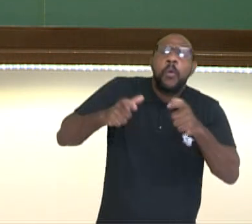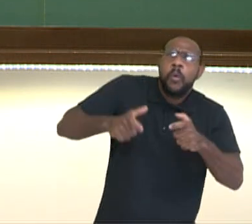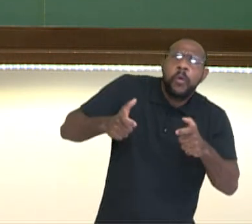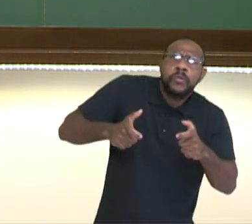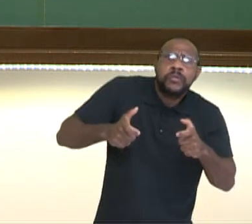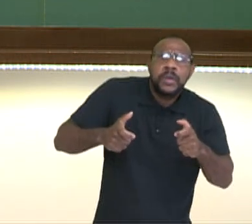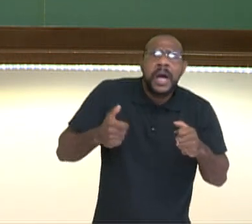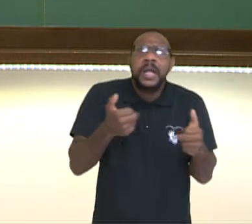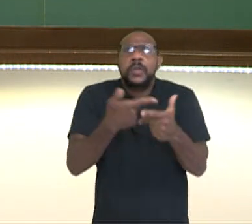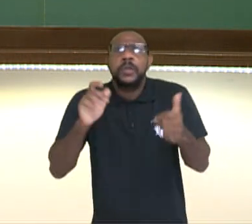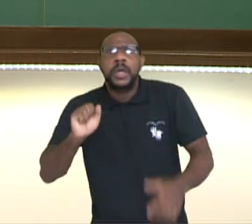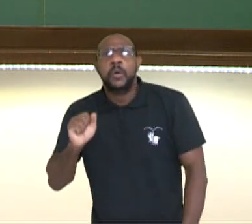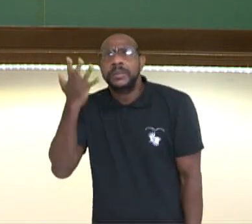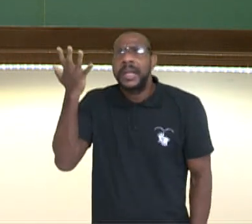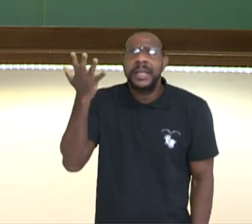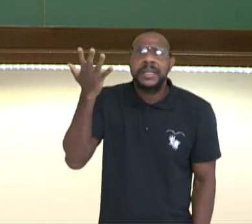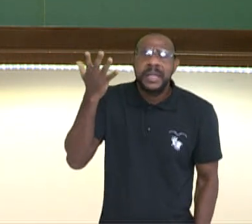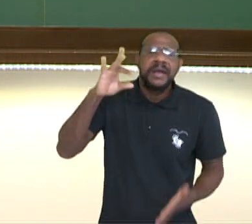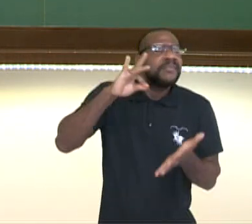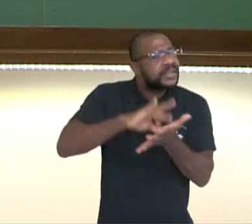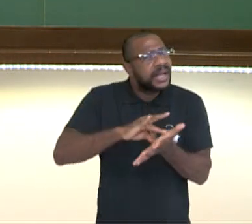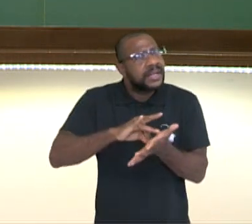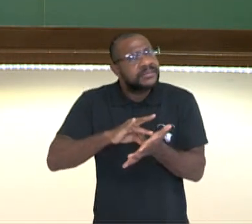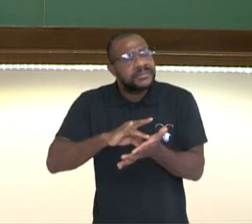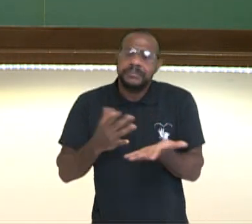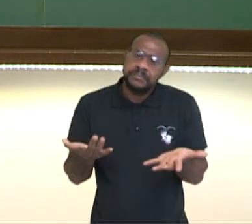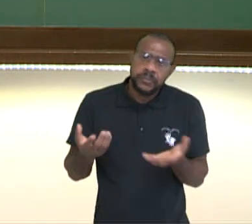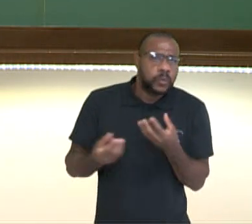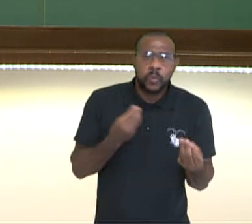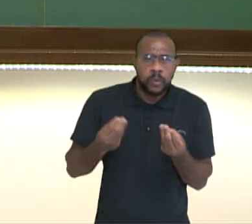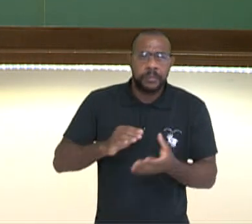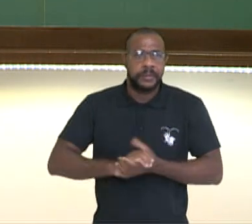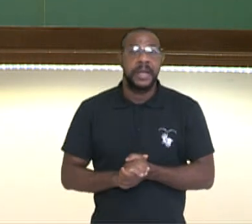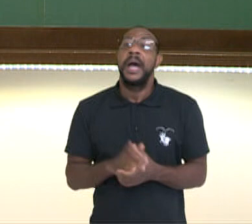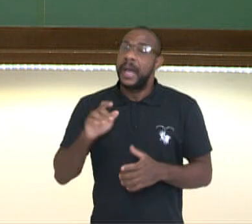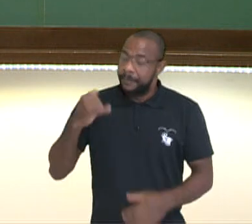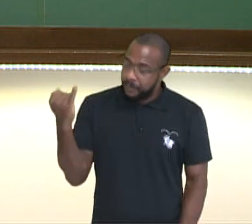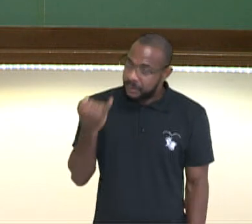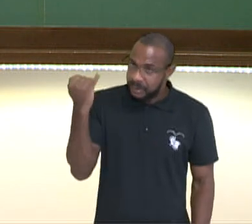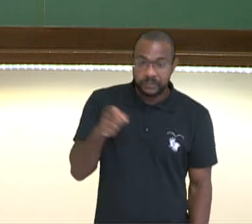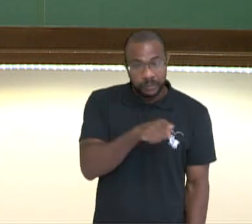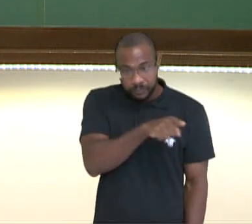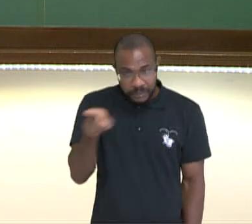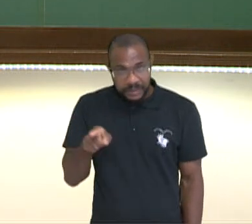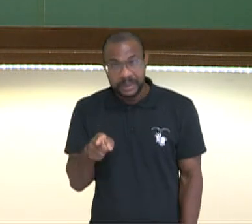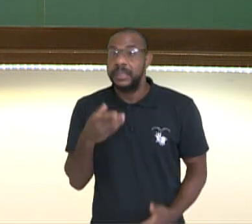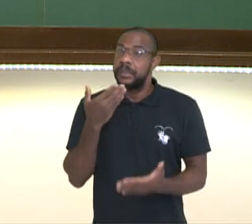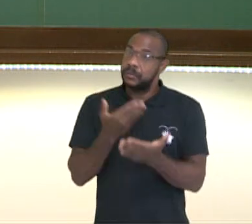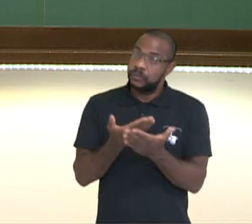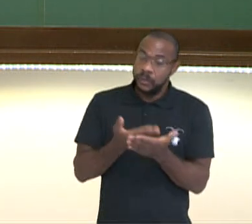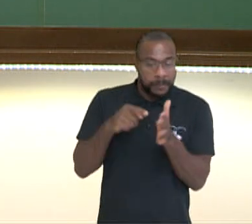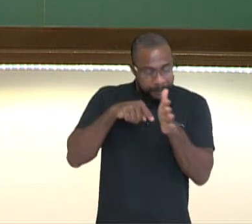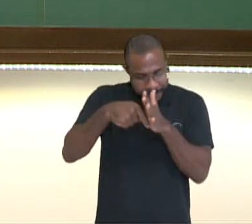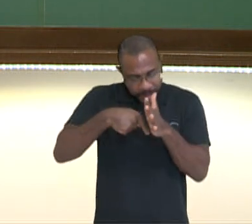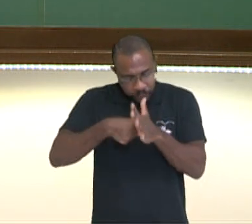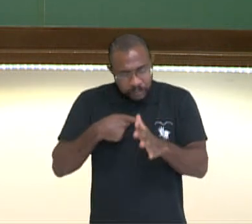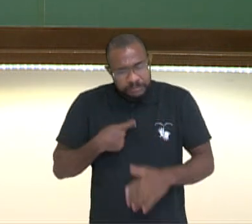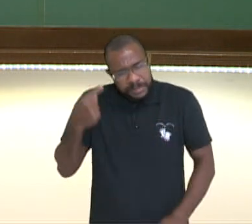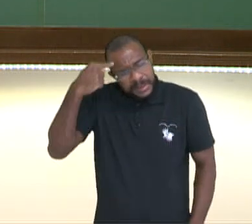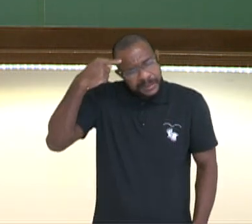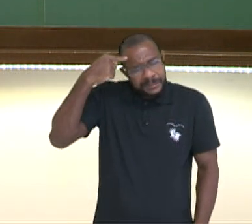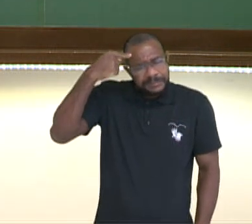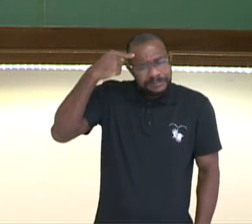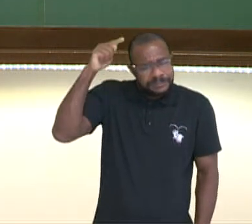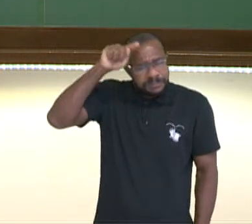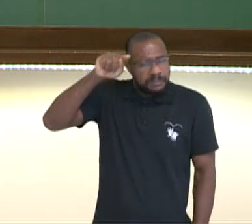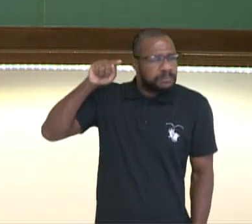as coisas acontecem, se é que elas acontecem. Então é importantíssimo, estudante, que você, a partir desse momento, fique com essas perguntas que